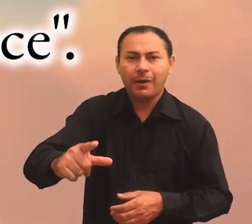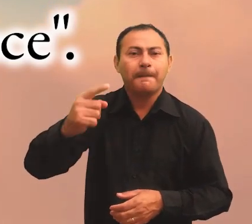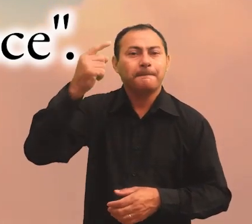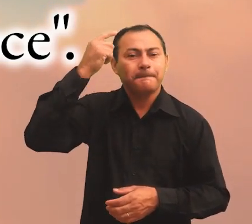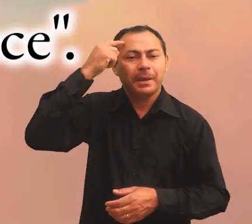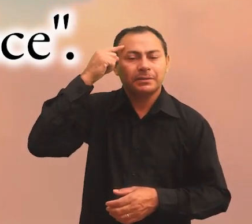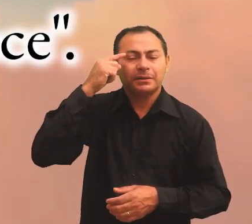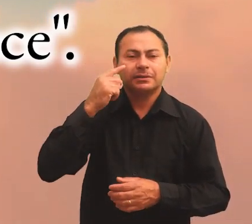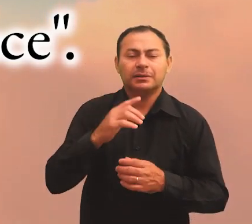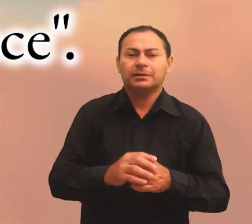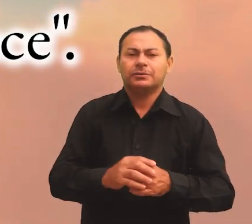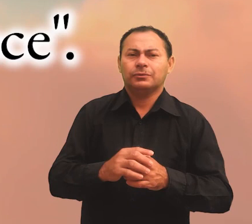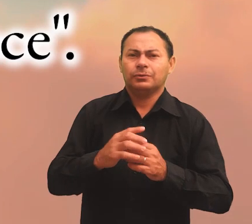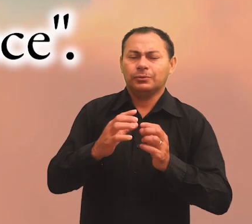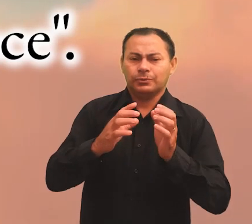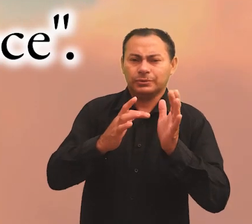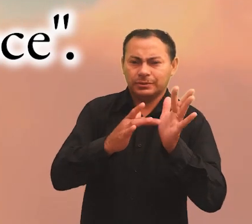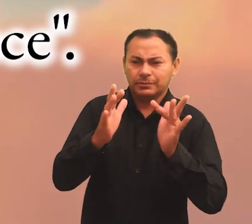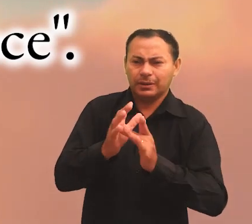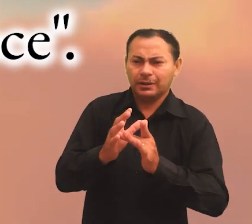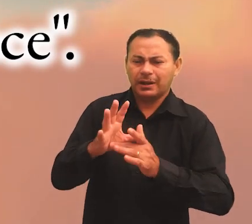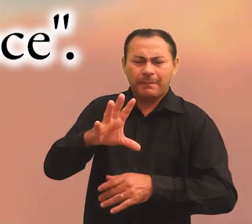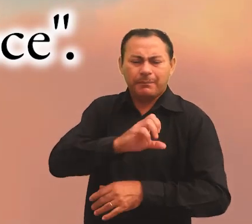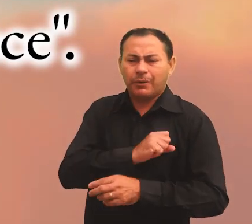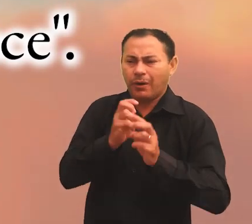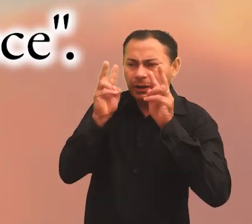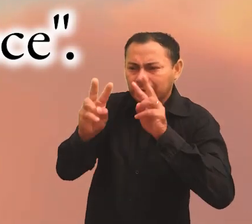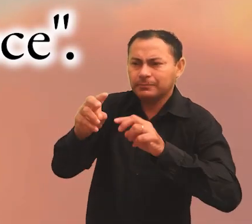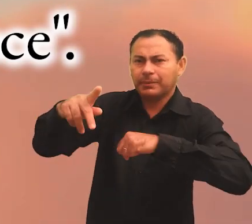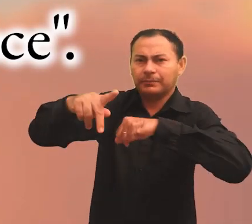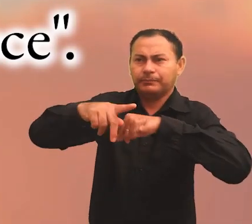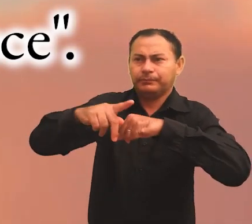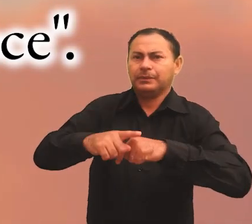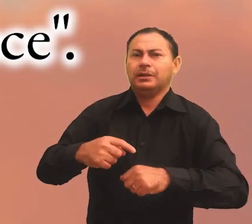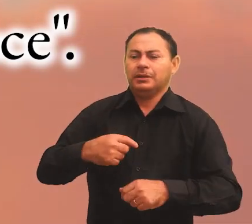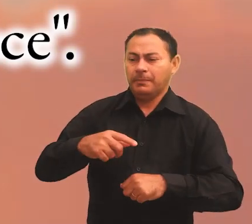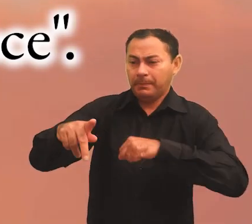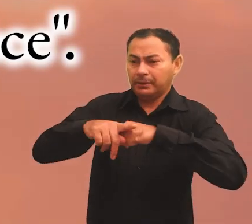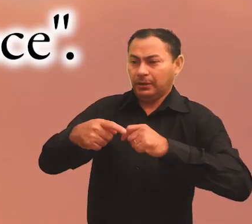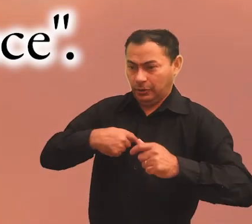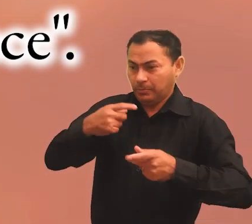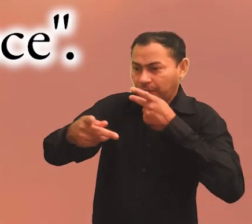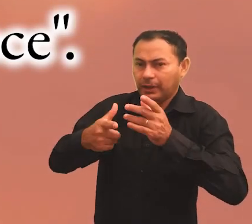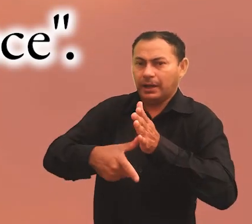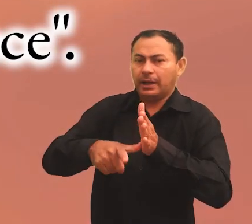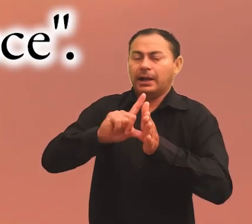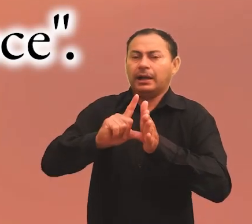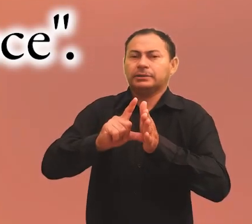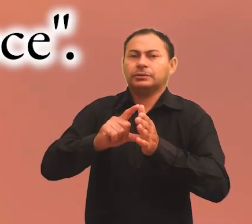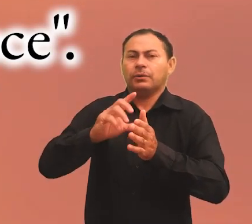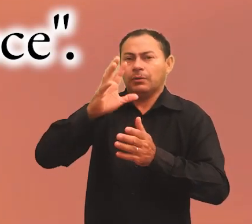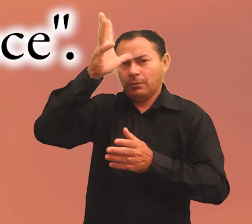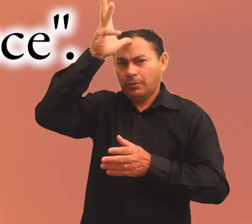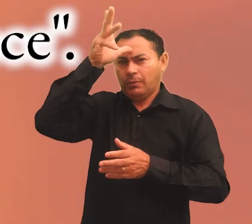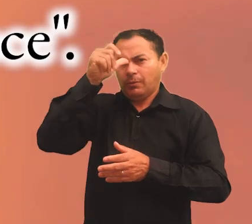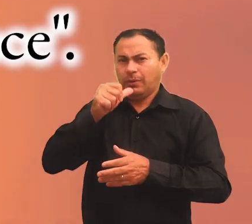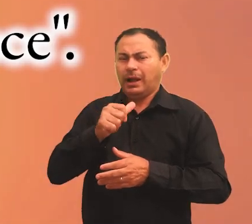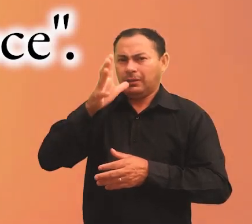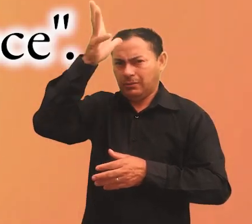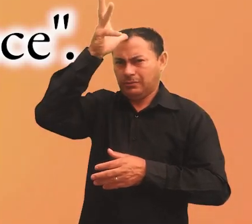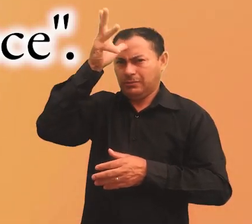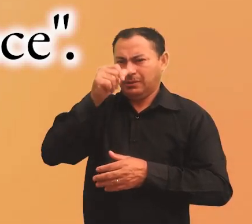vez imagino o olhar cheio de amor do Senhor para Pedro: eu lhe digo, Pedro, que antes que o galo cante